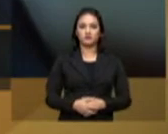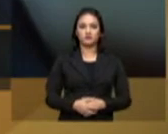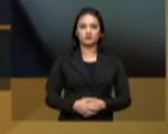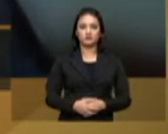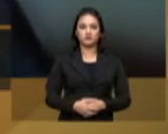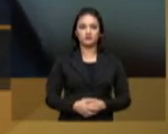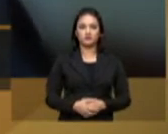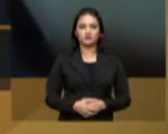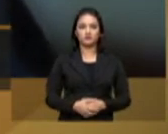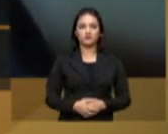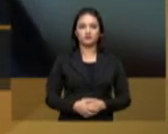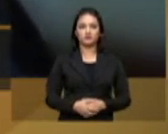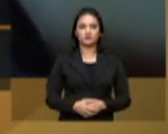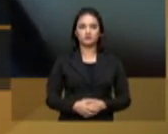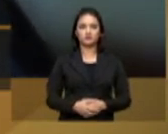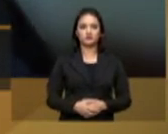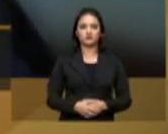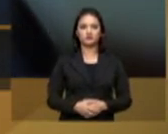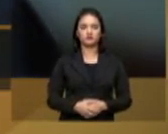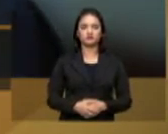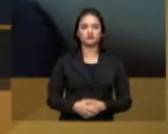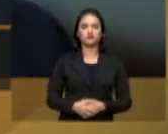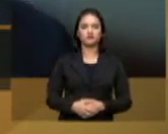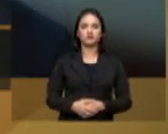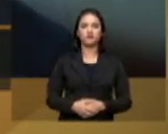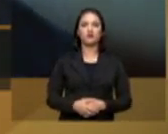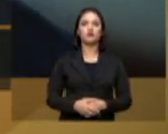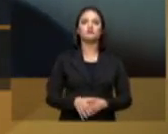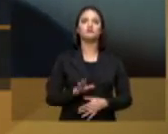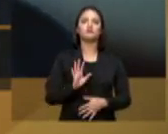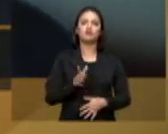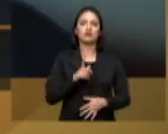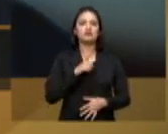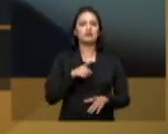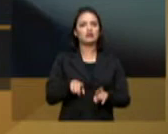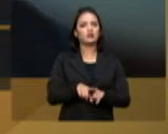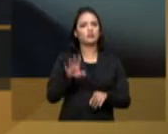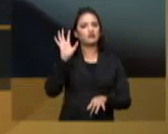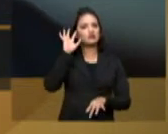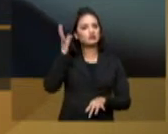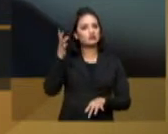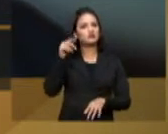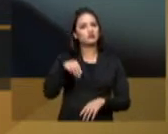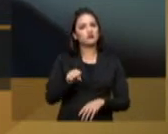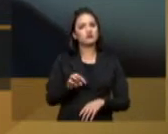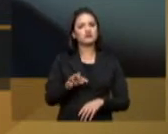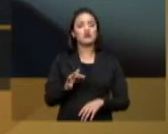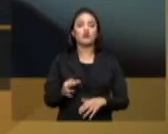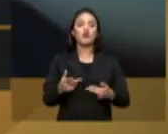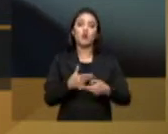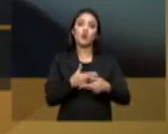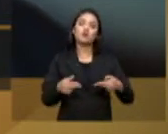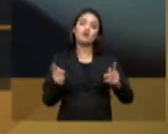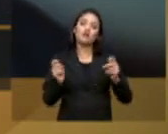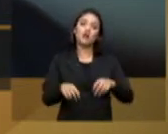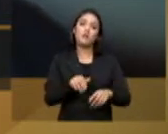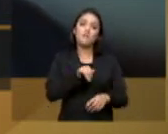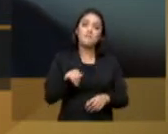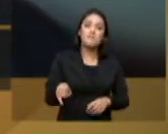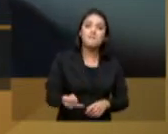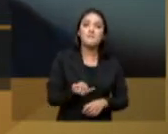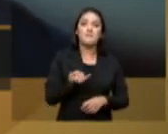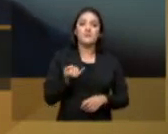Acrescento as orientações já firmadas na jurisprudência da Corte, lições que podem ser aproveitadas com o